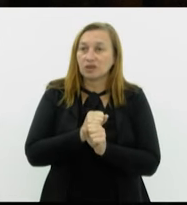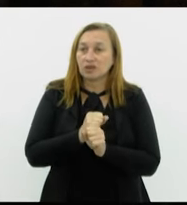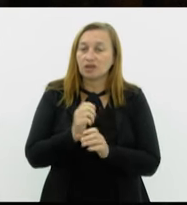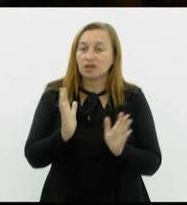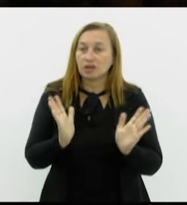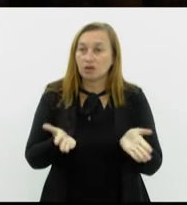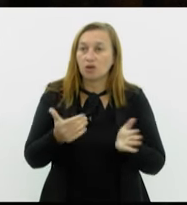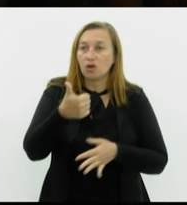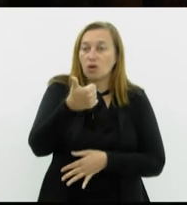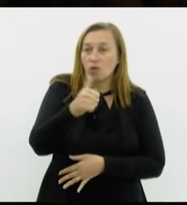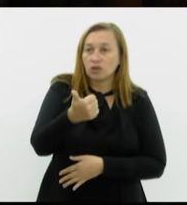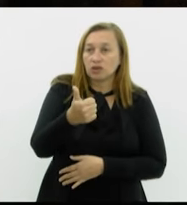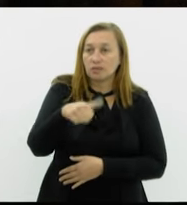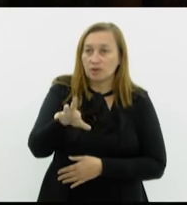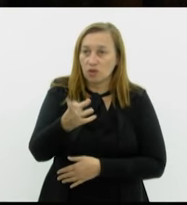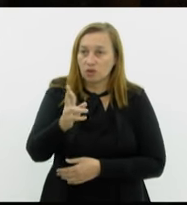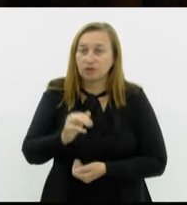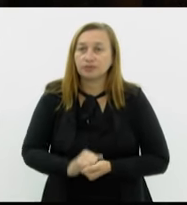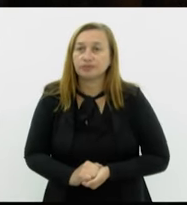bilhões,